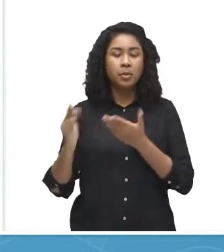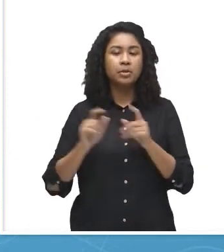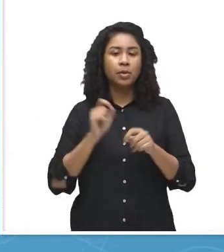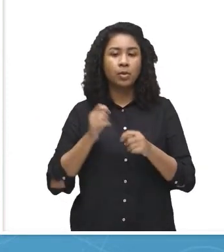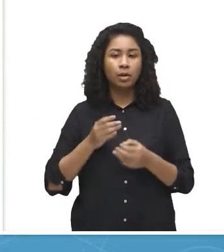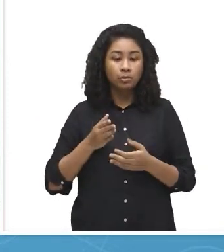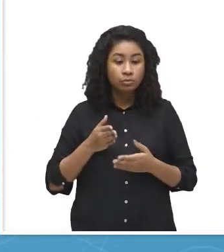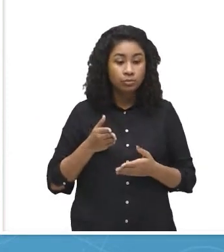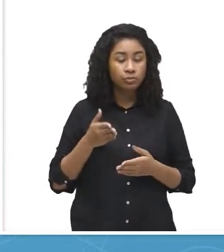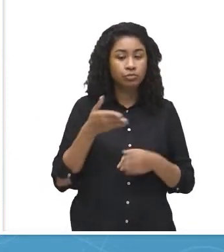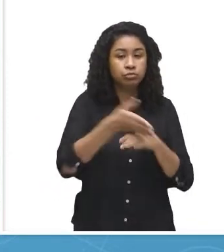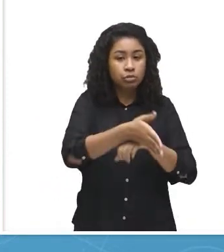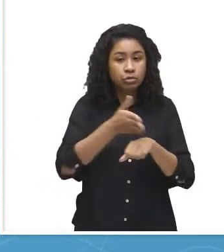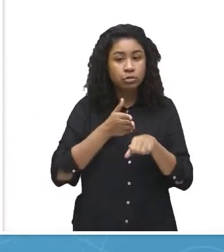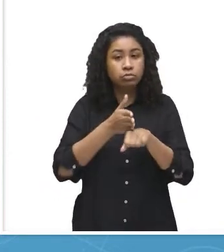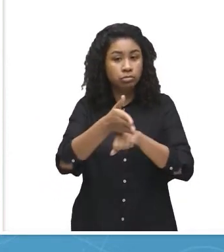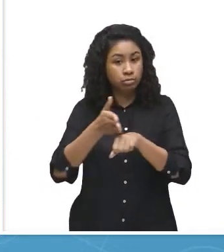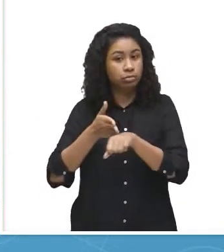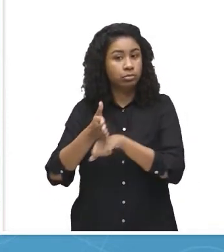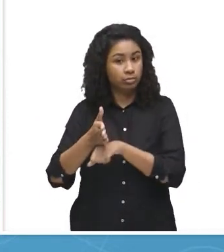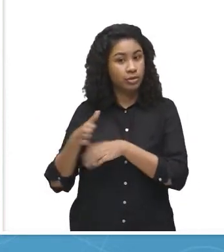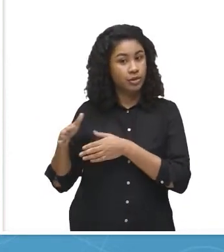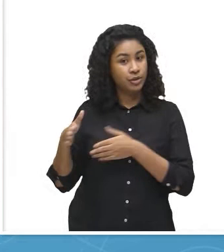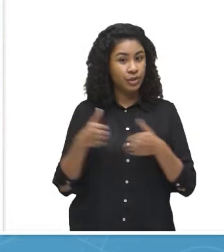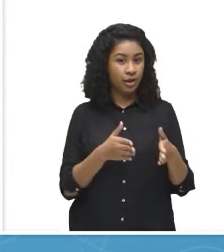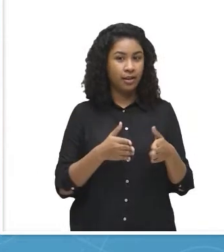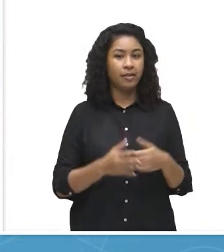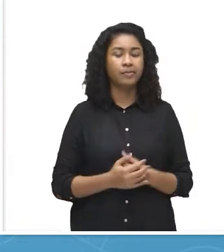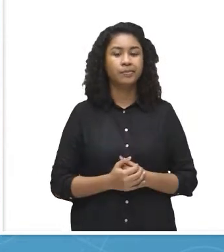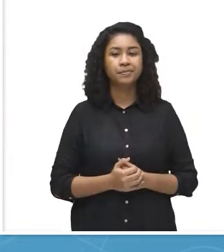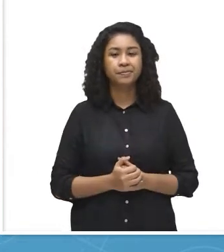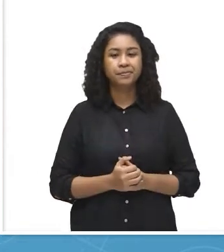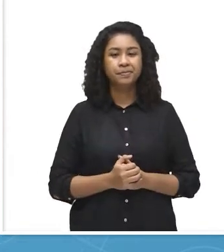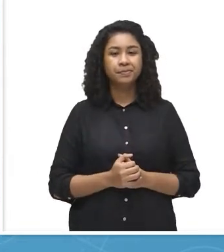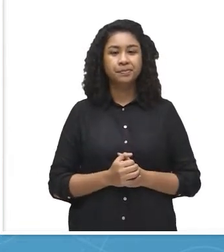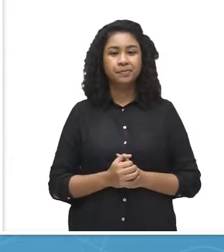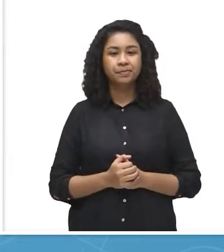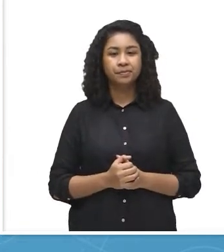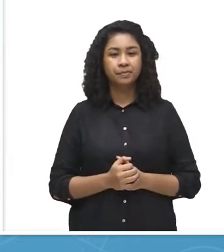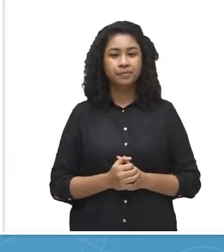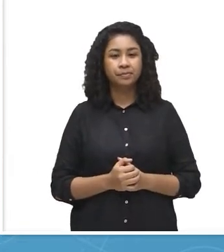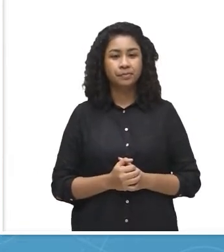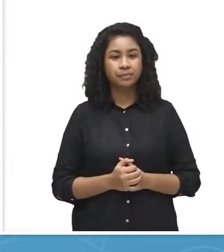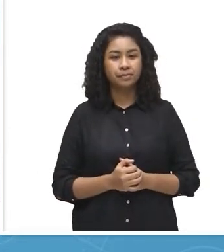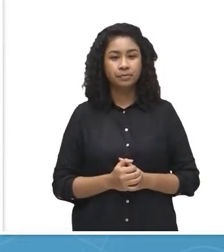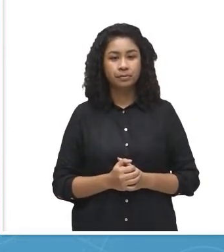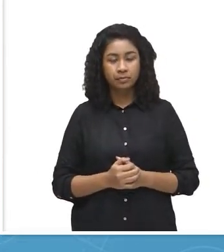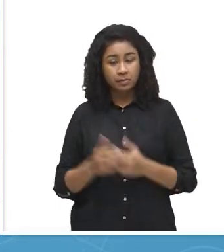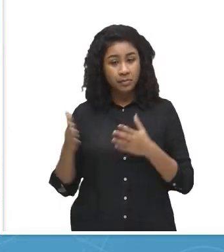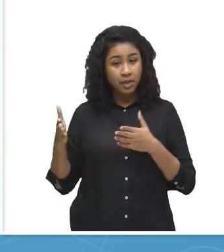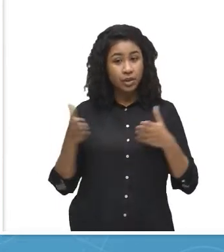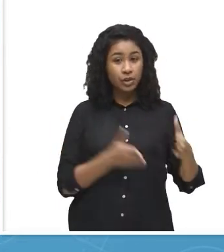a capital da França. Então, galerinha, surgiu um problema para os franceses.